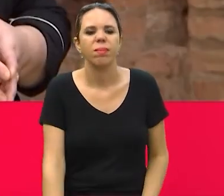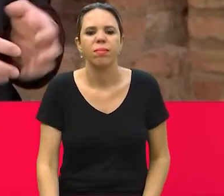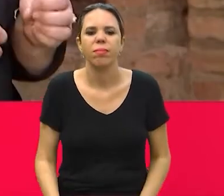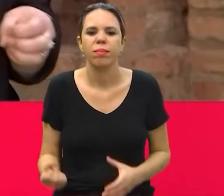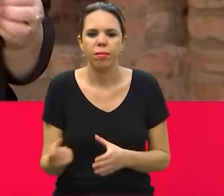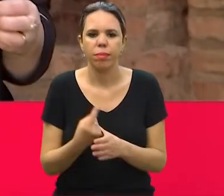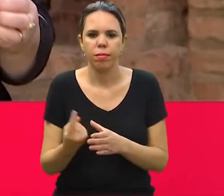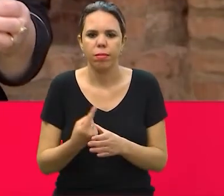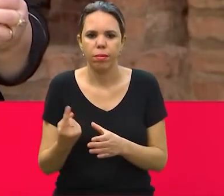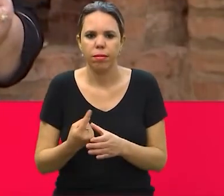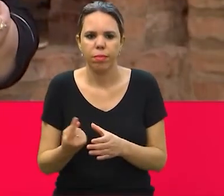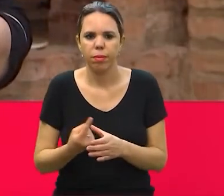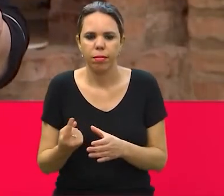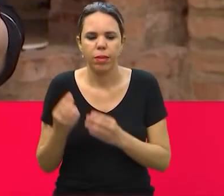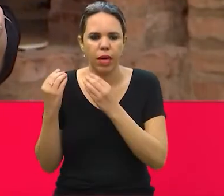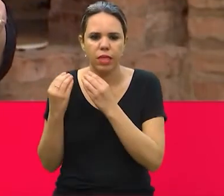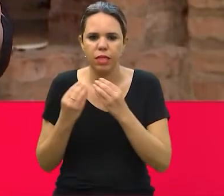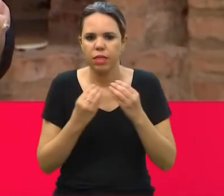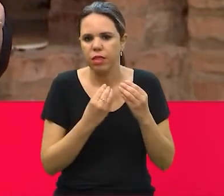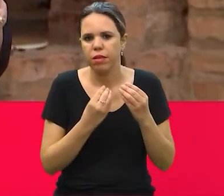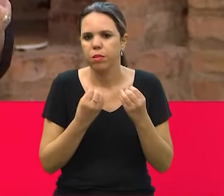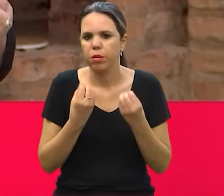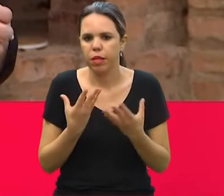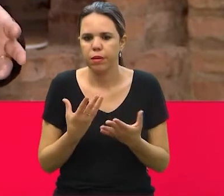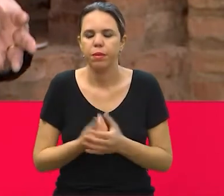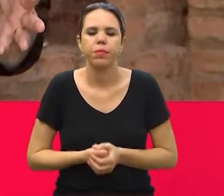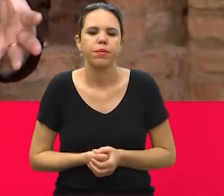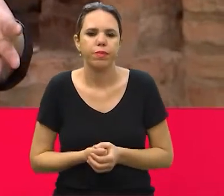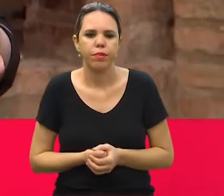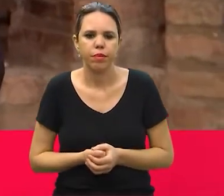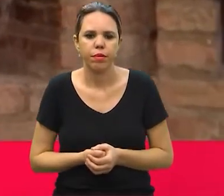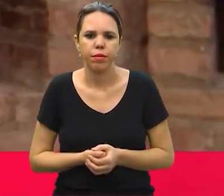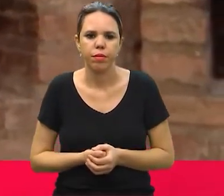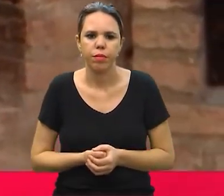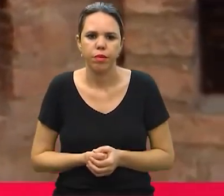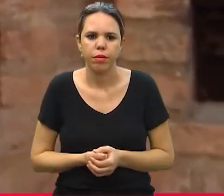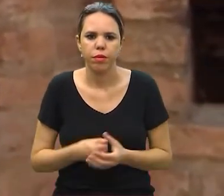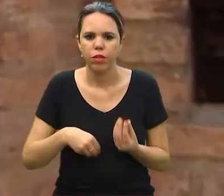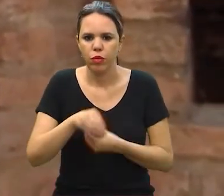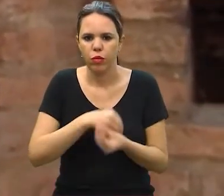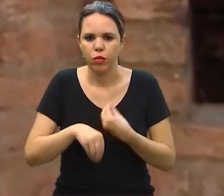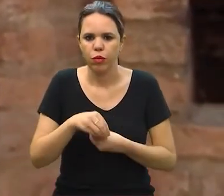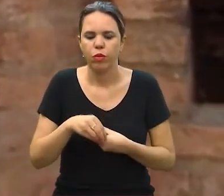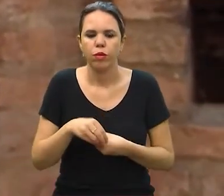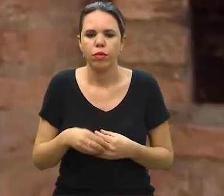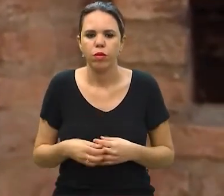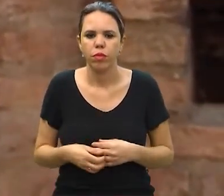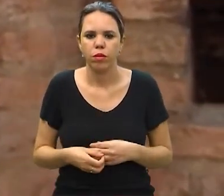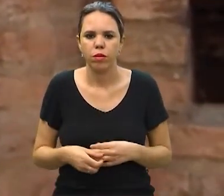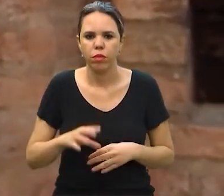você bate até que esse milho triture bem, né? Aí você pega essa mistura que você bateu